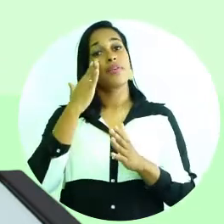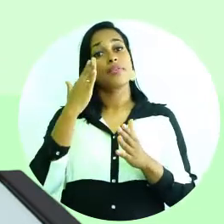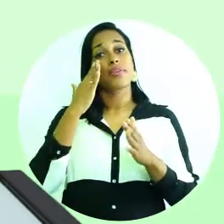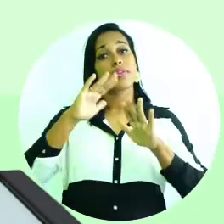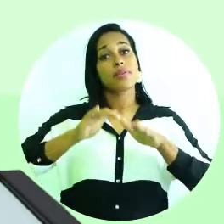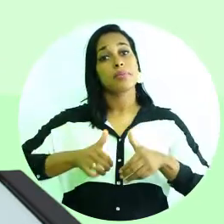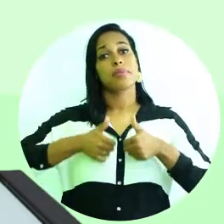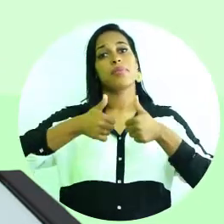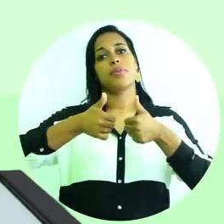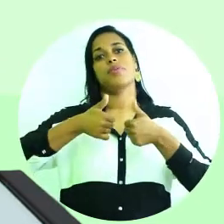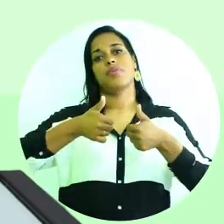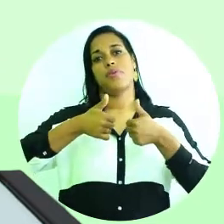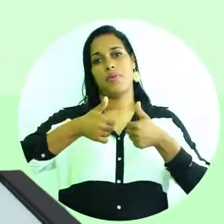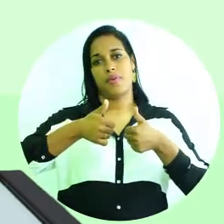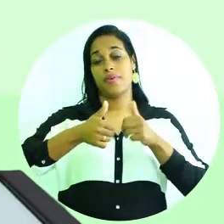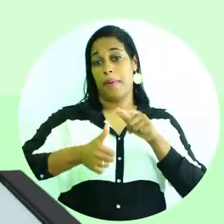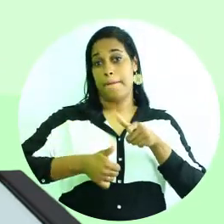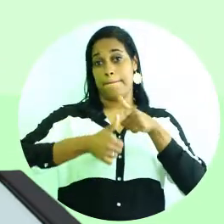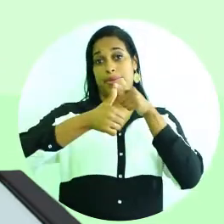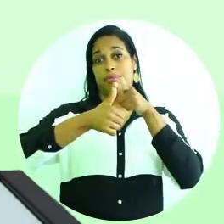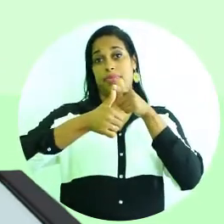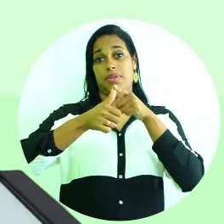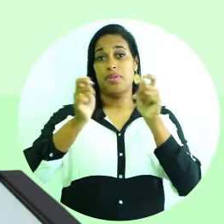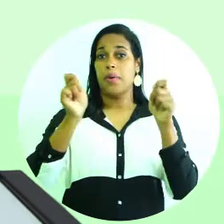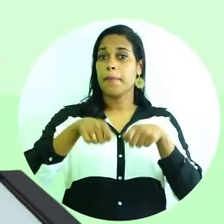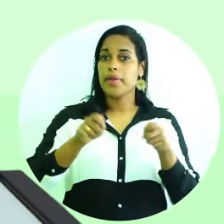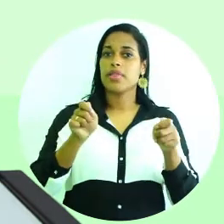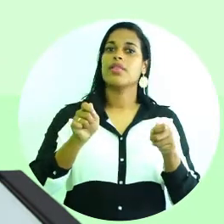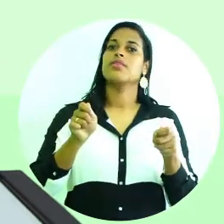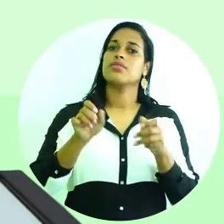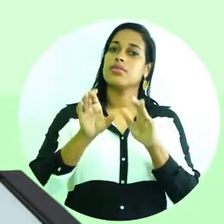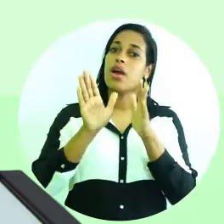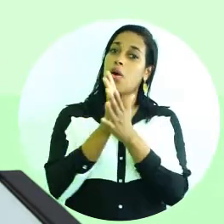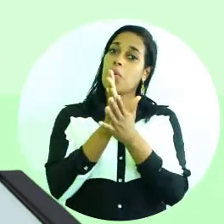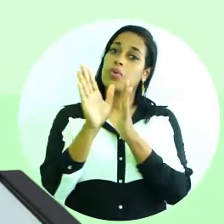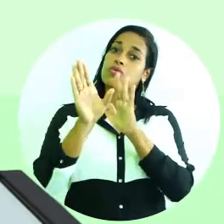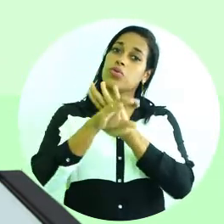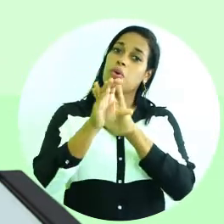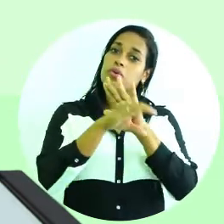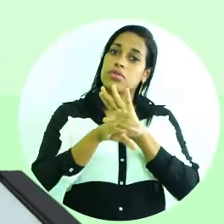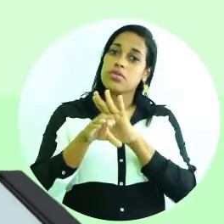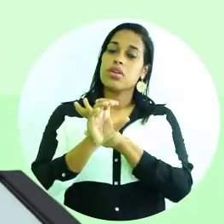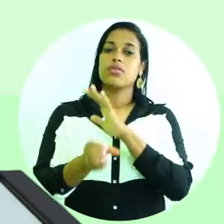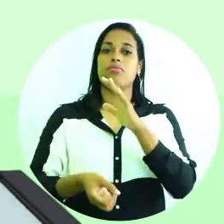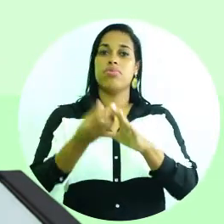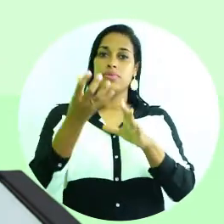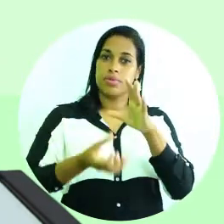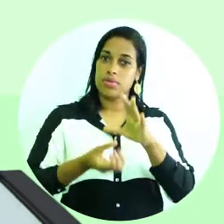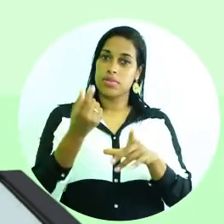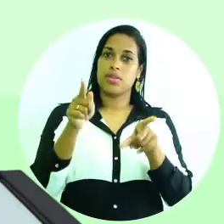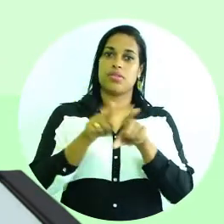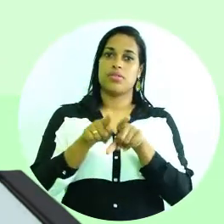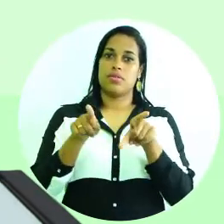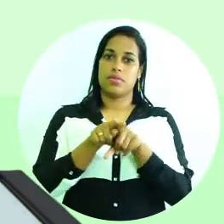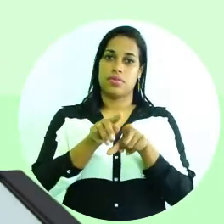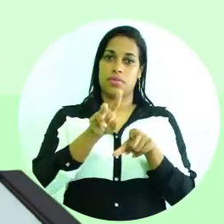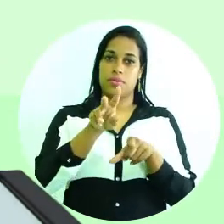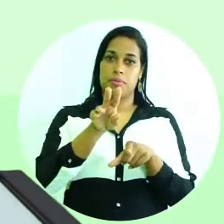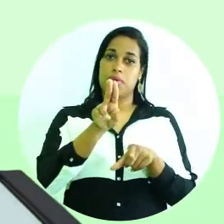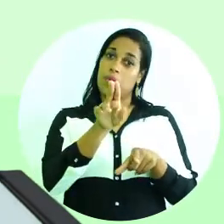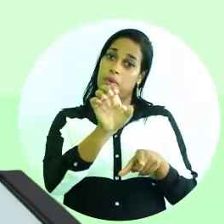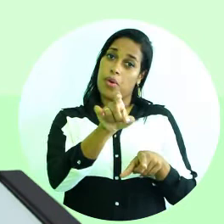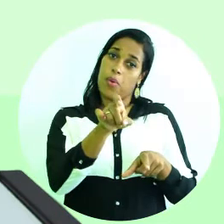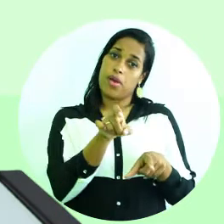escolar, compreendendo melhor, na primeira competência, os conceitos da criação de uma